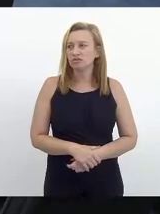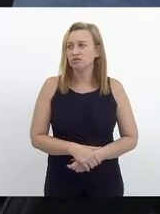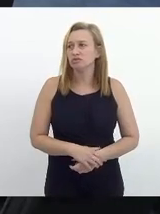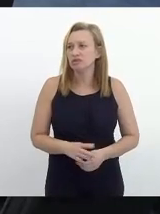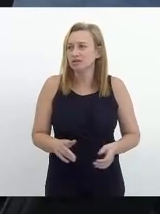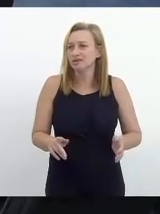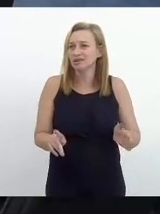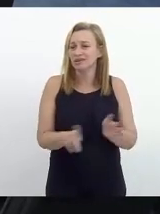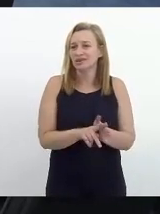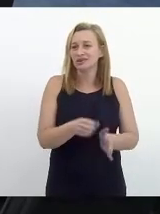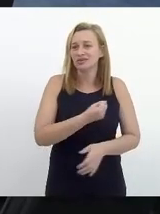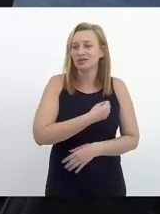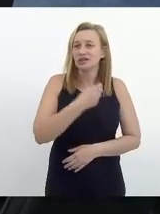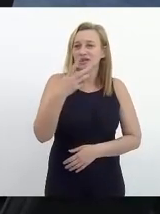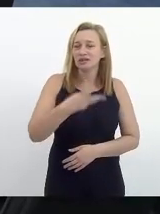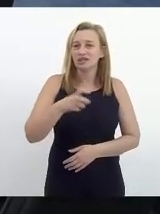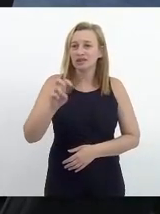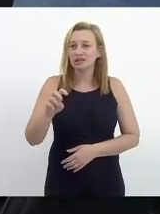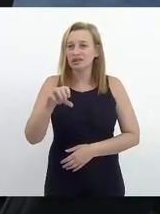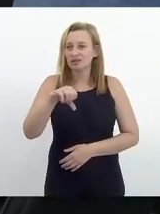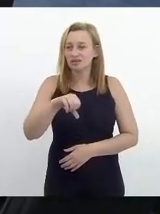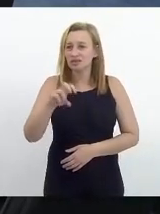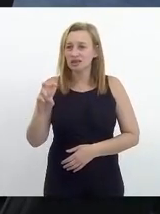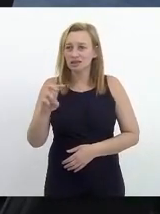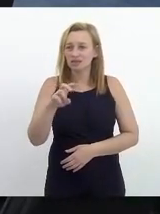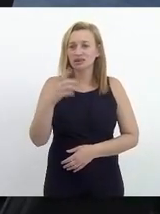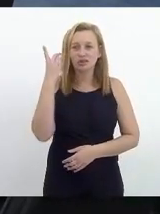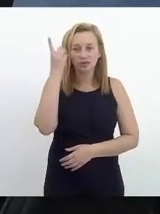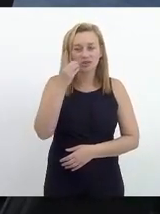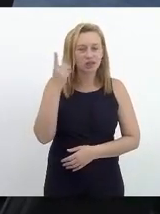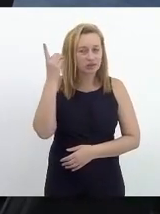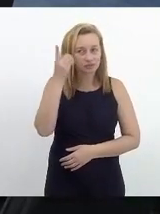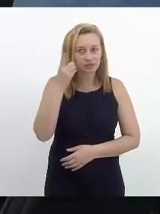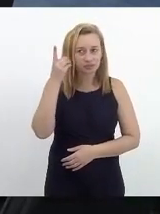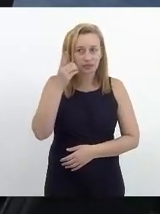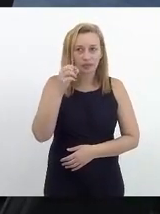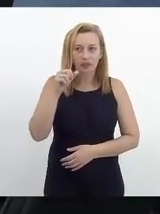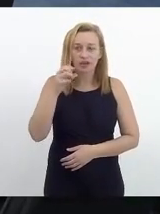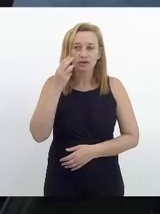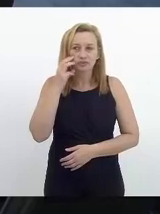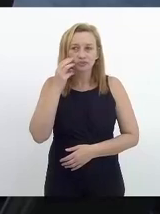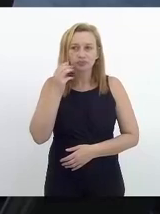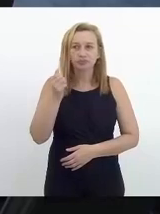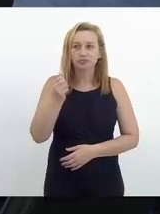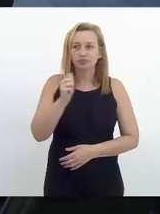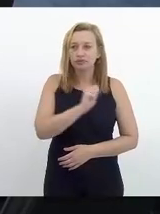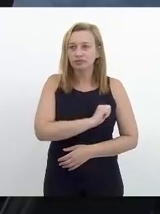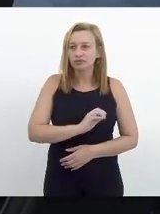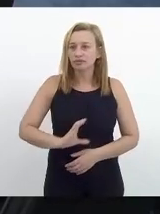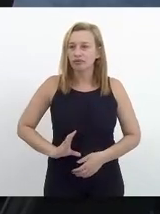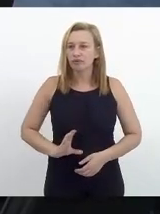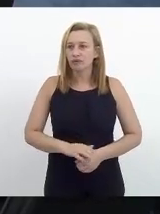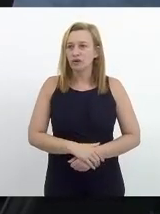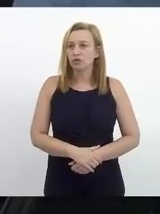Projeto é de número 4595, de autoria dos deputados Valdec Carneiro e André Siciliano.